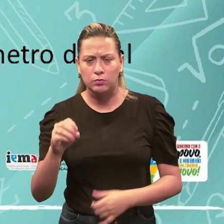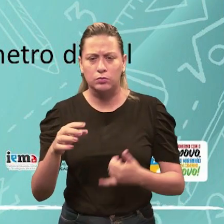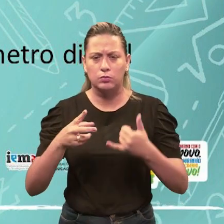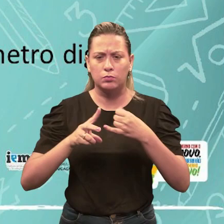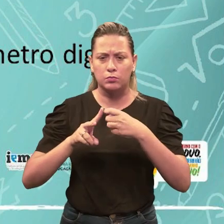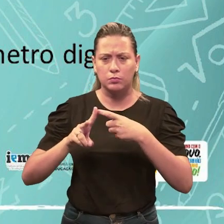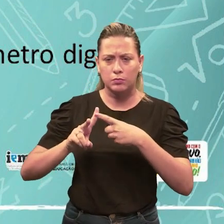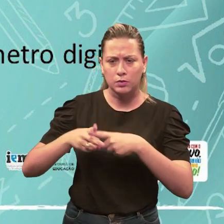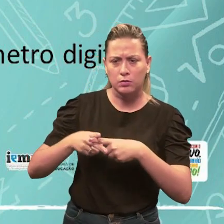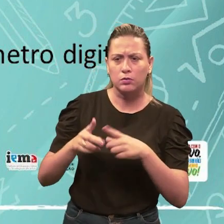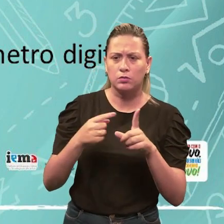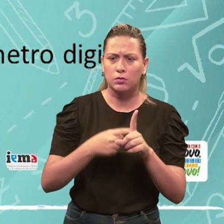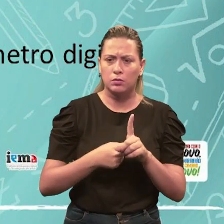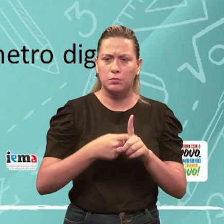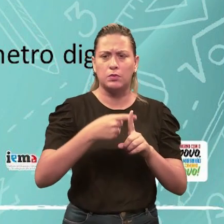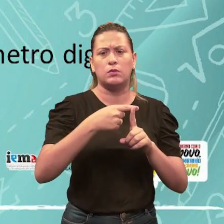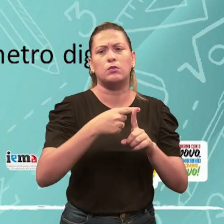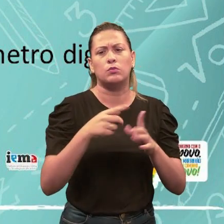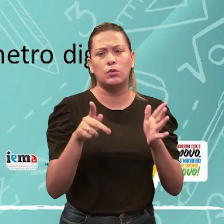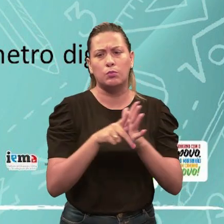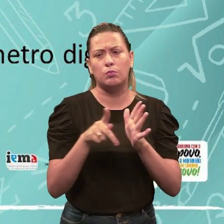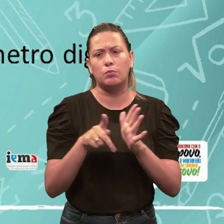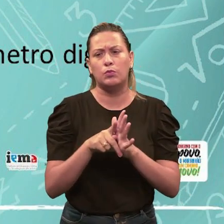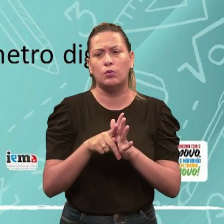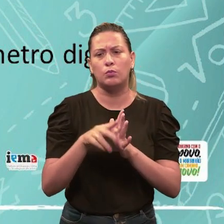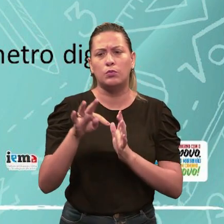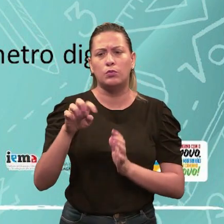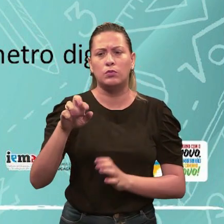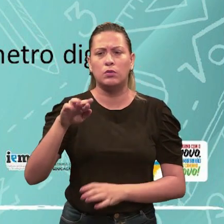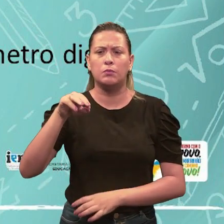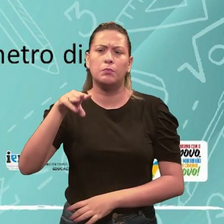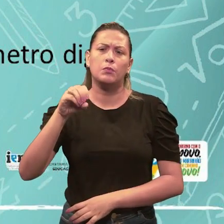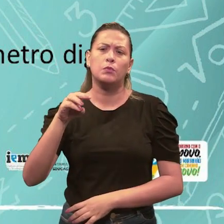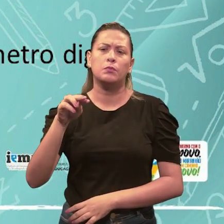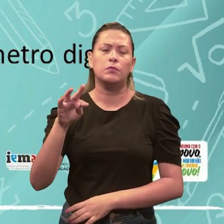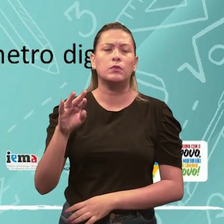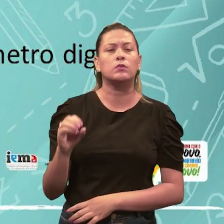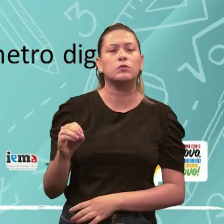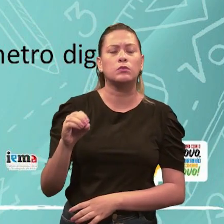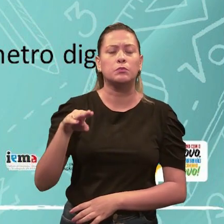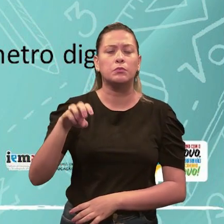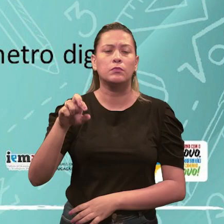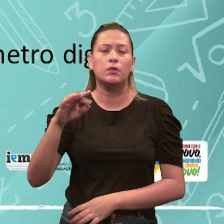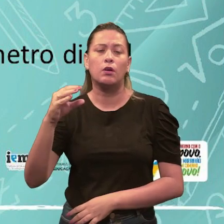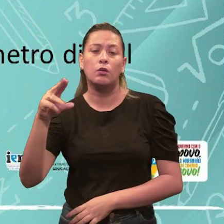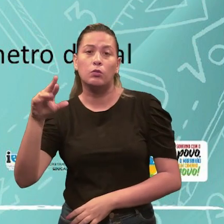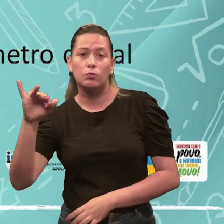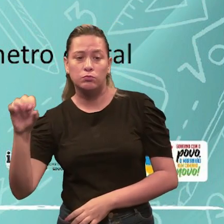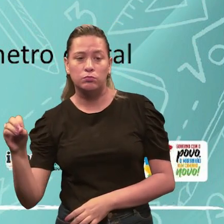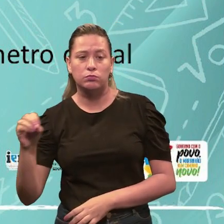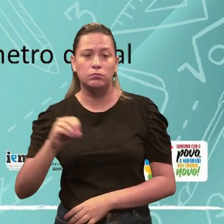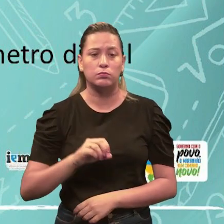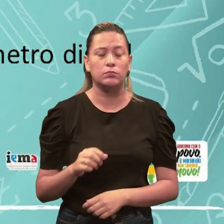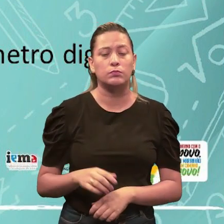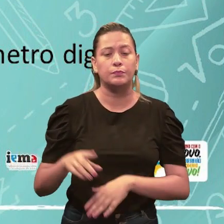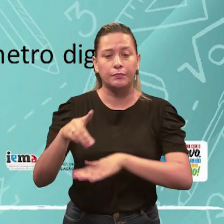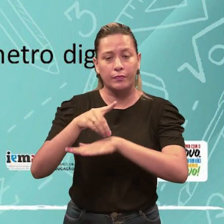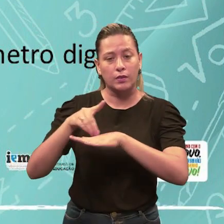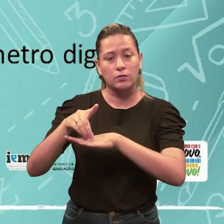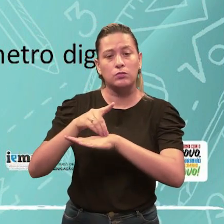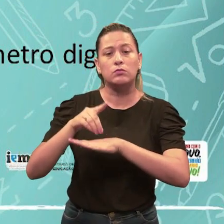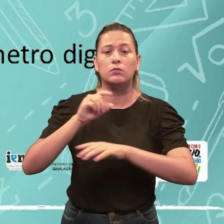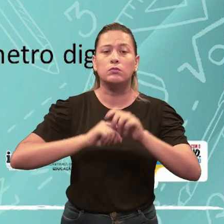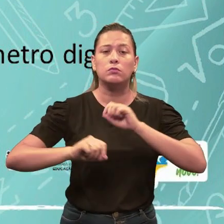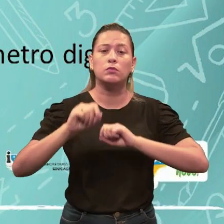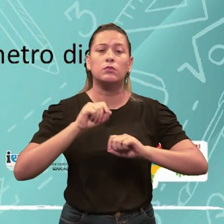no termômetro de mercúrio. Já na digital, enquanto o outro é infinita, a digital é o